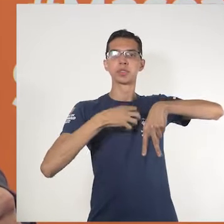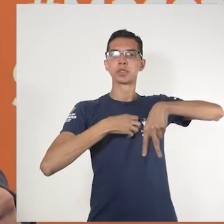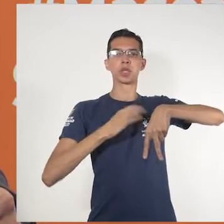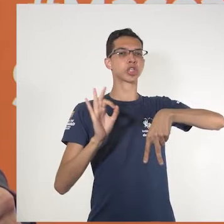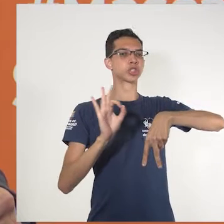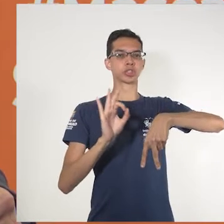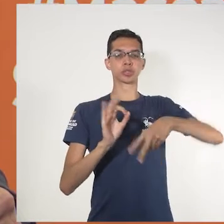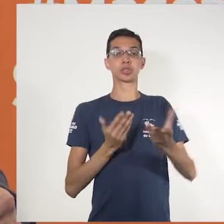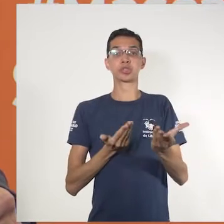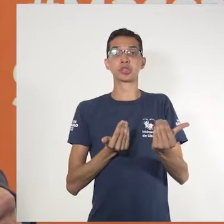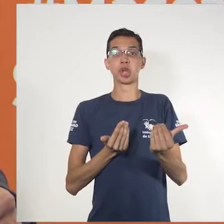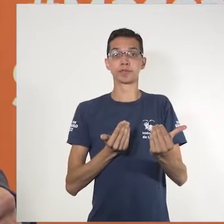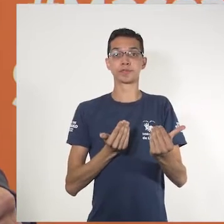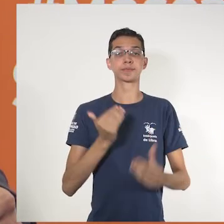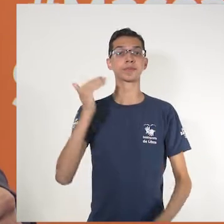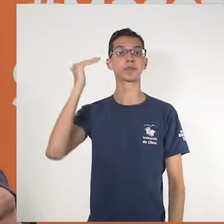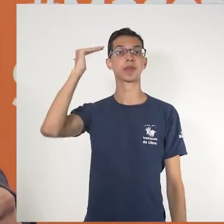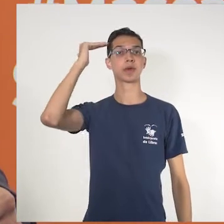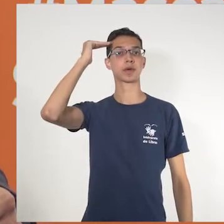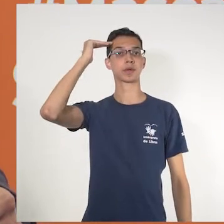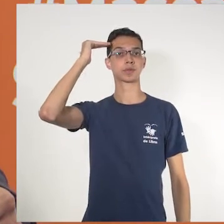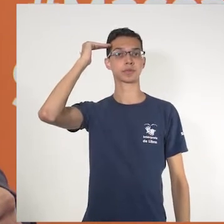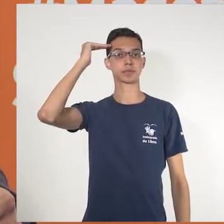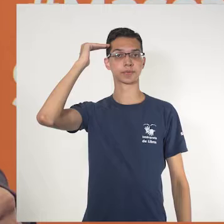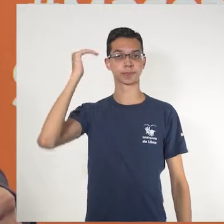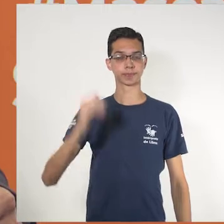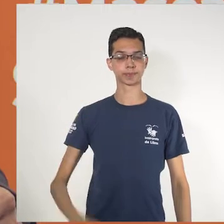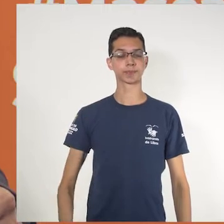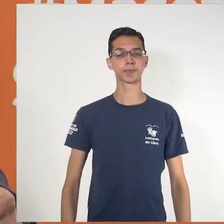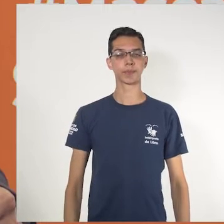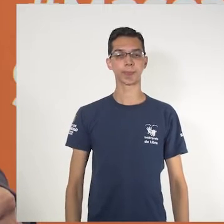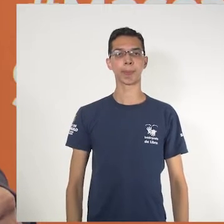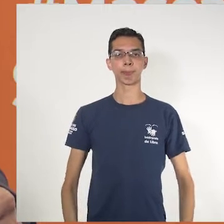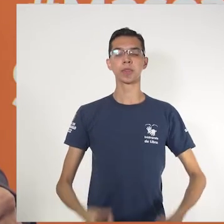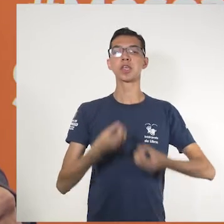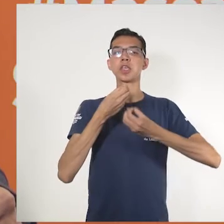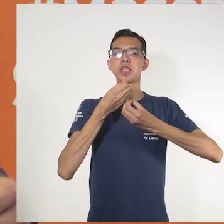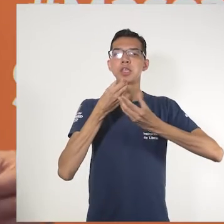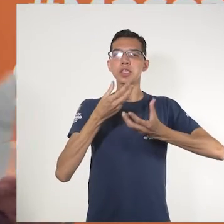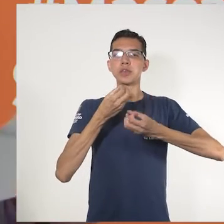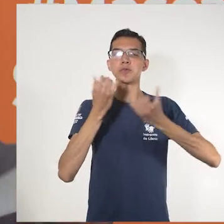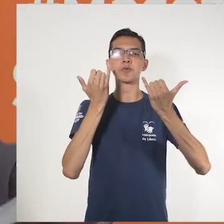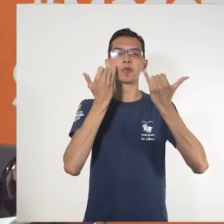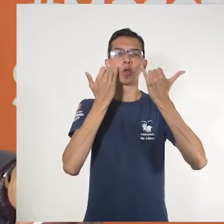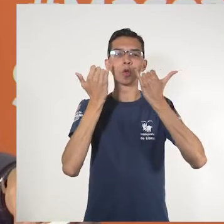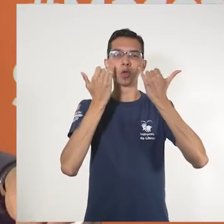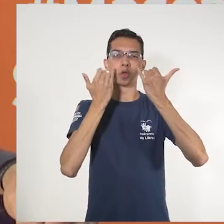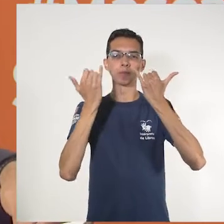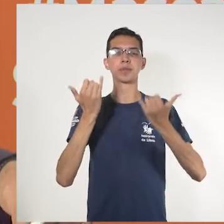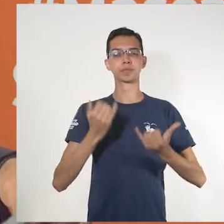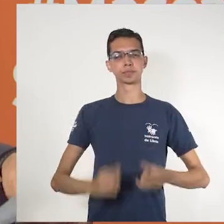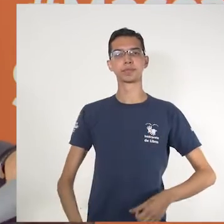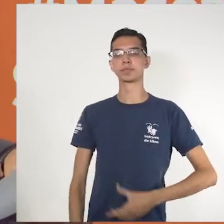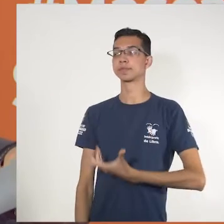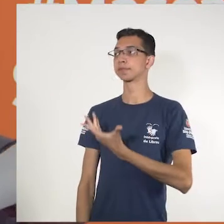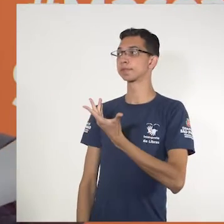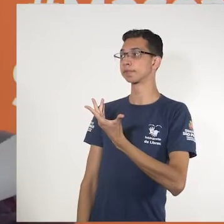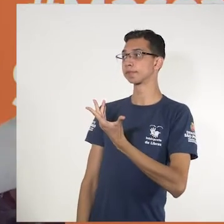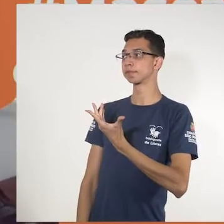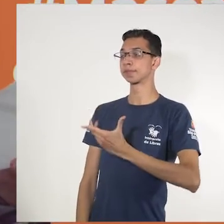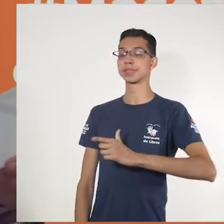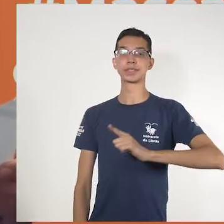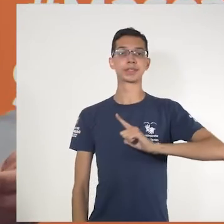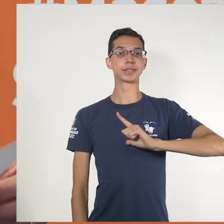adultos. Então, a gente tem essas informações que